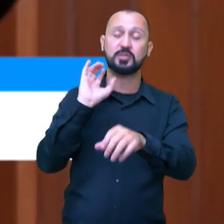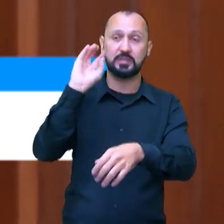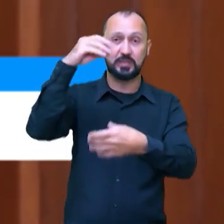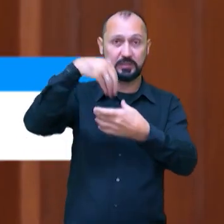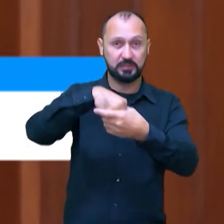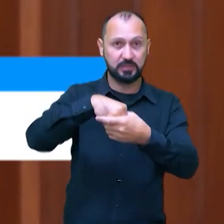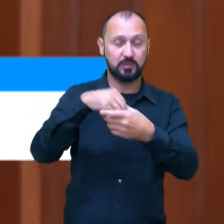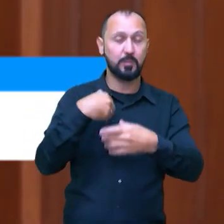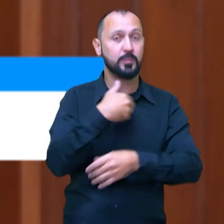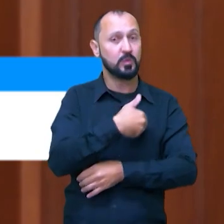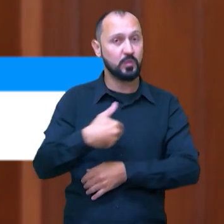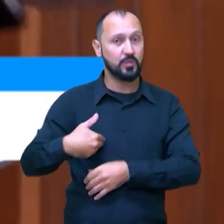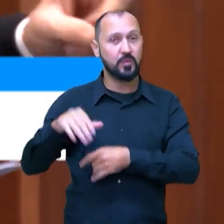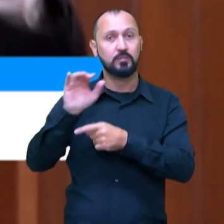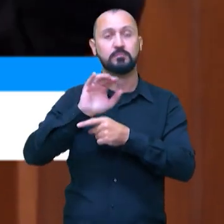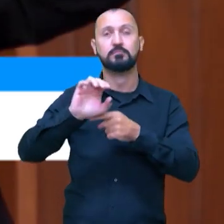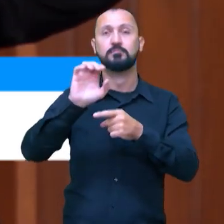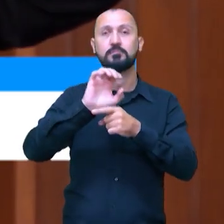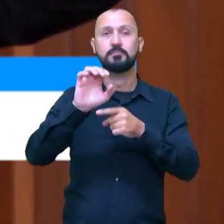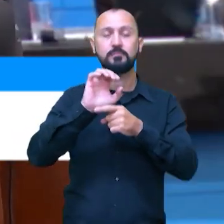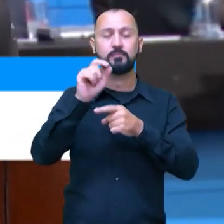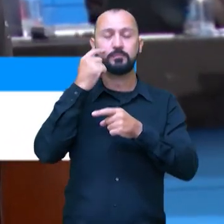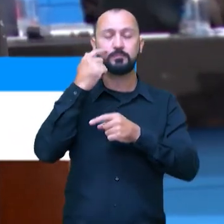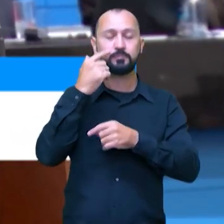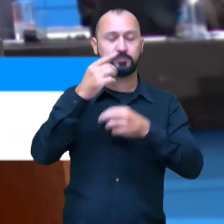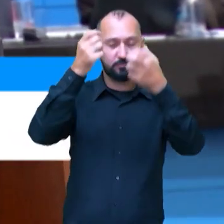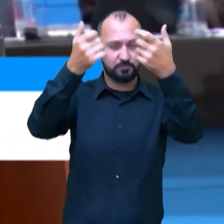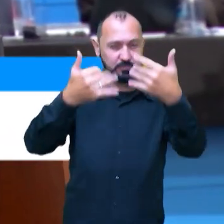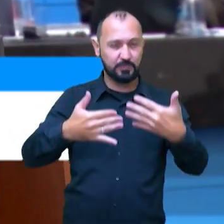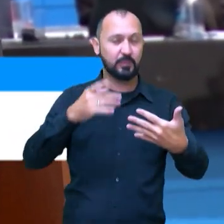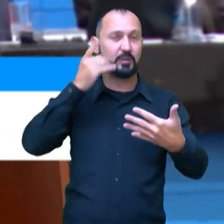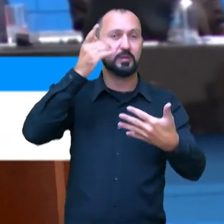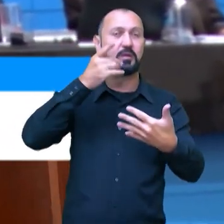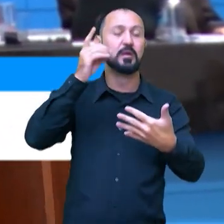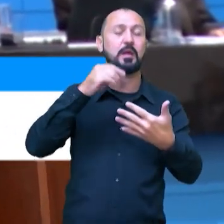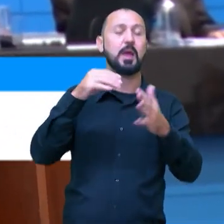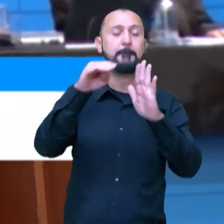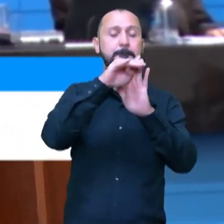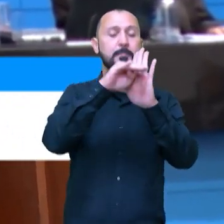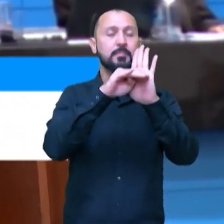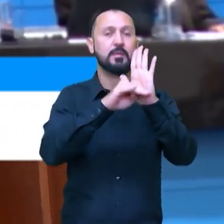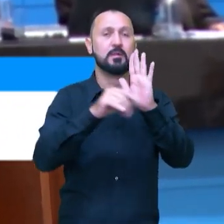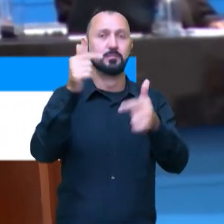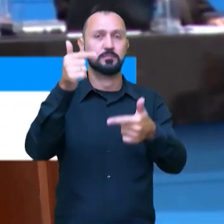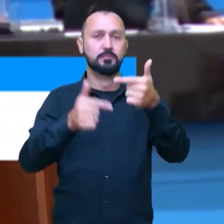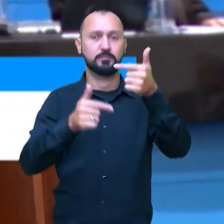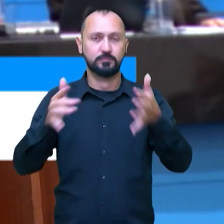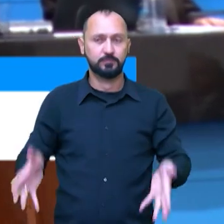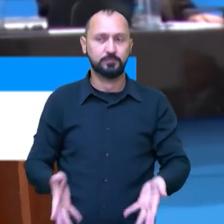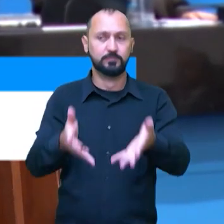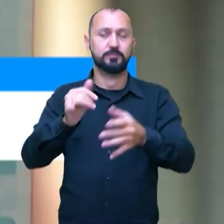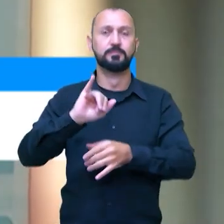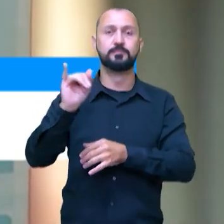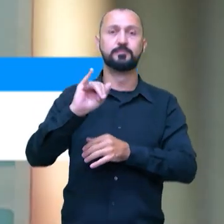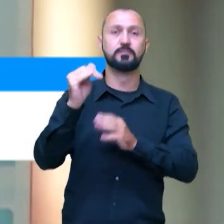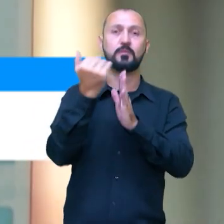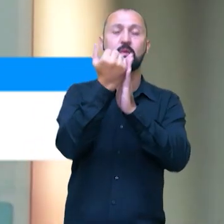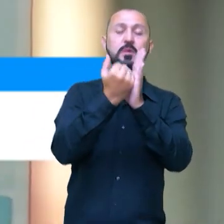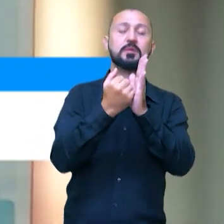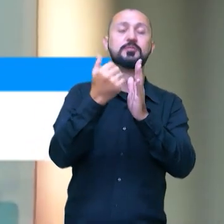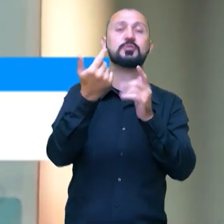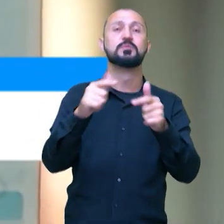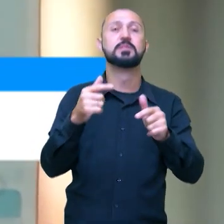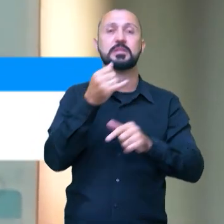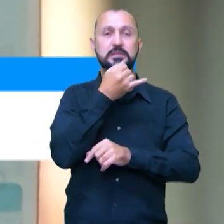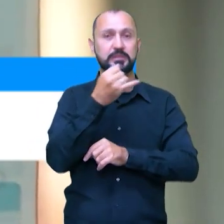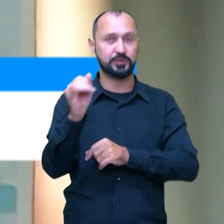já desempenhadas pelo governo do estado, conforme o parlamentar, estão as políticas de incentivo fiscal, como a isenção